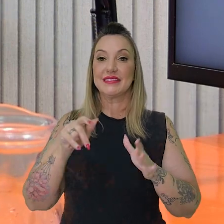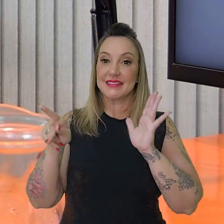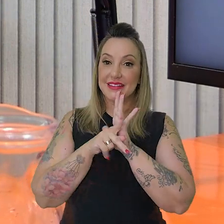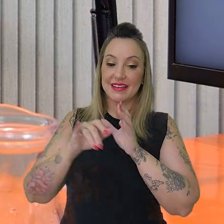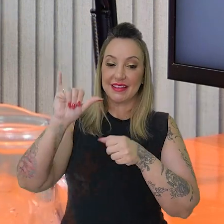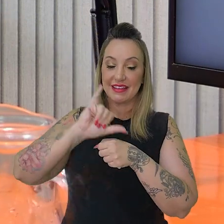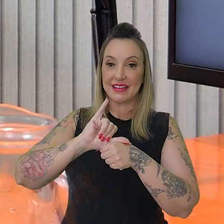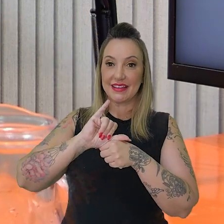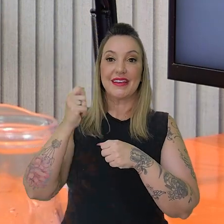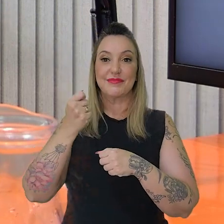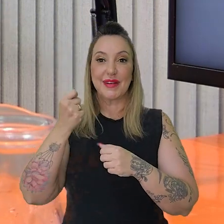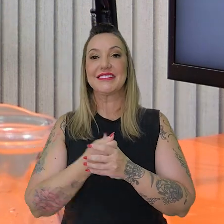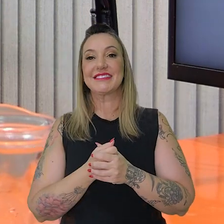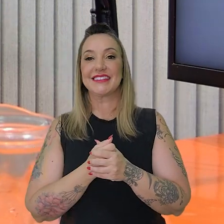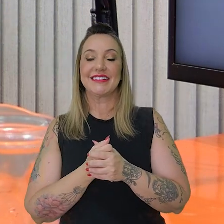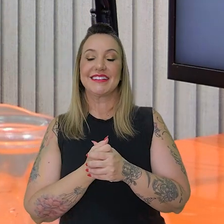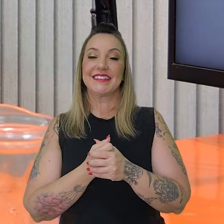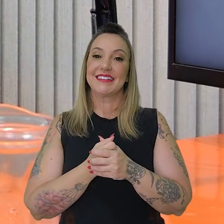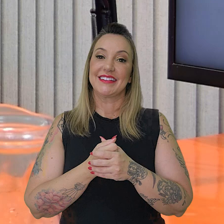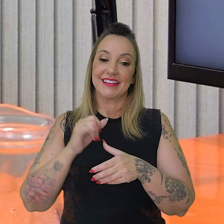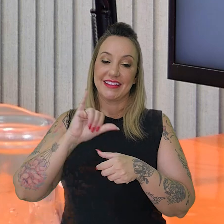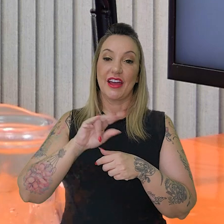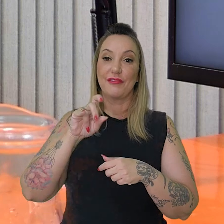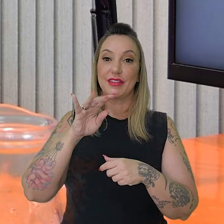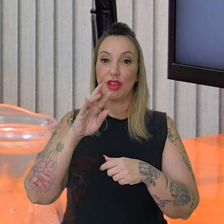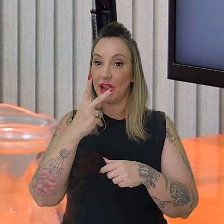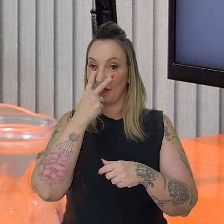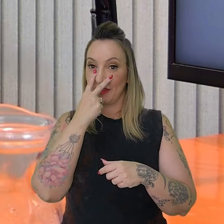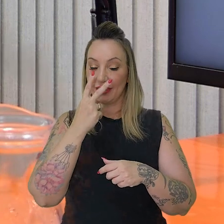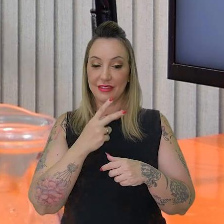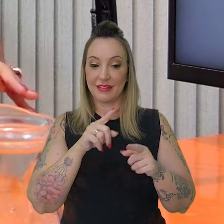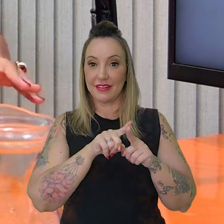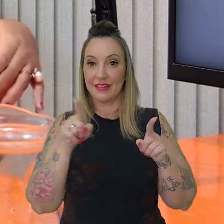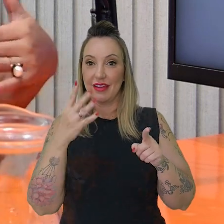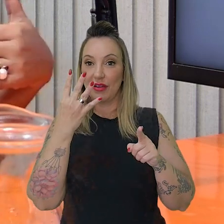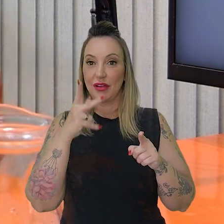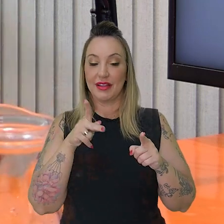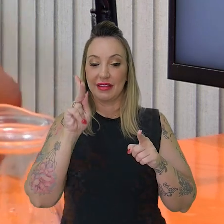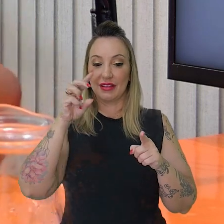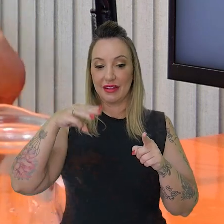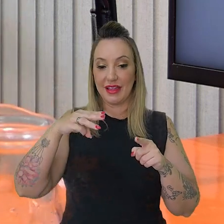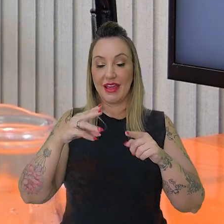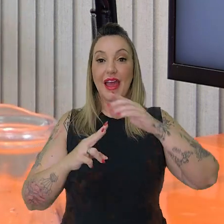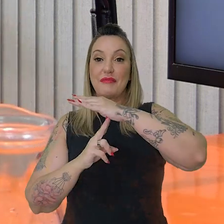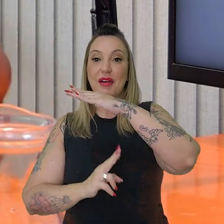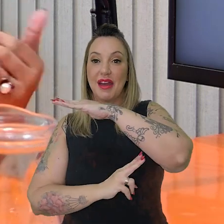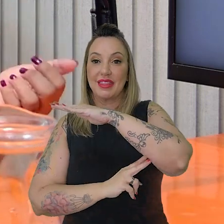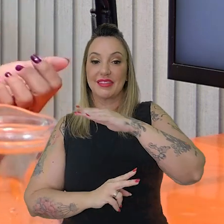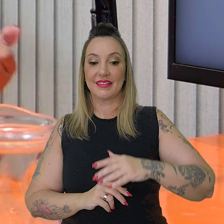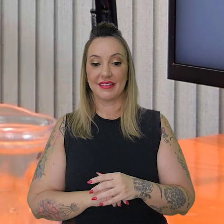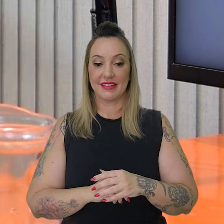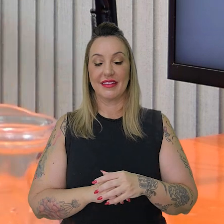da capital você é Paulistano né então a capital é Vitória é uma distância de 4 km que é a ponte que traz de Vila